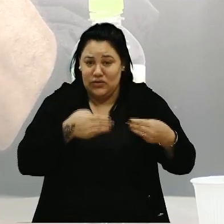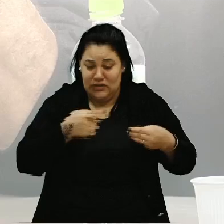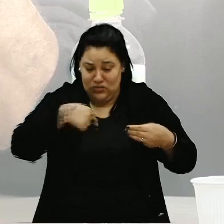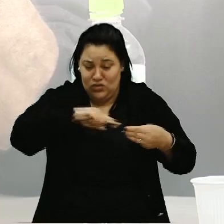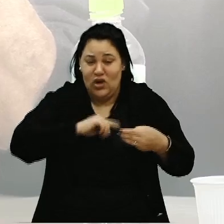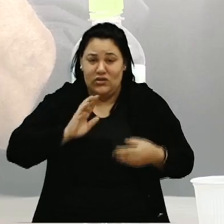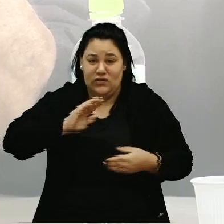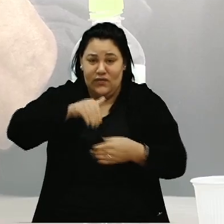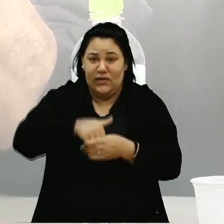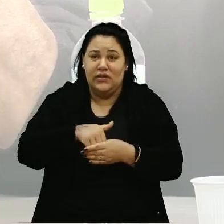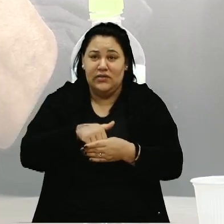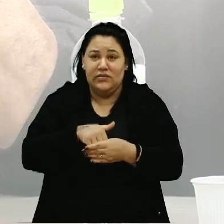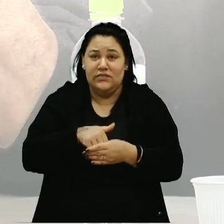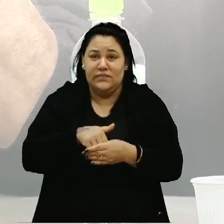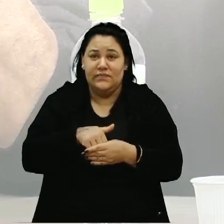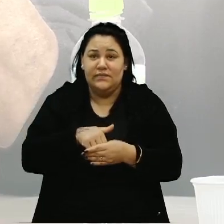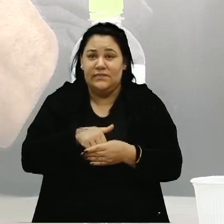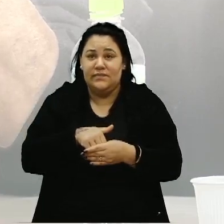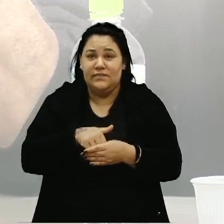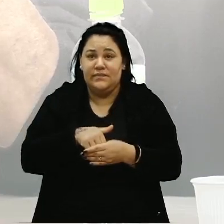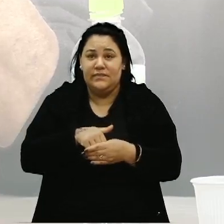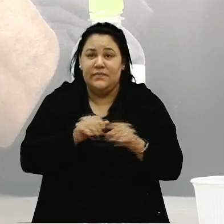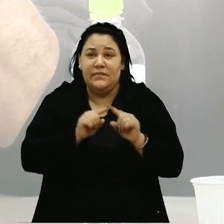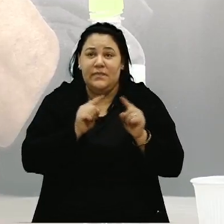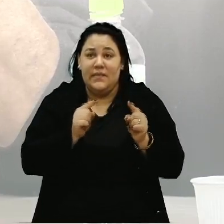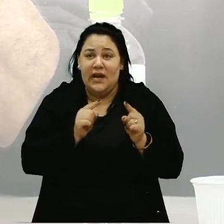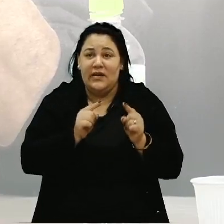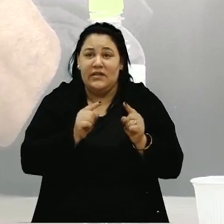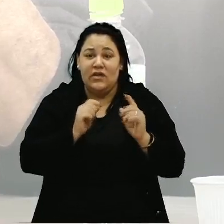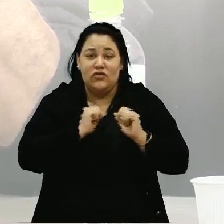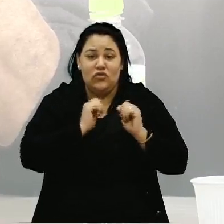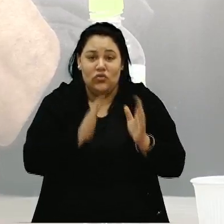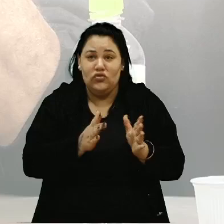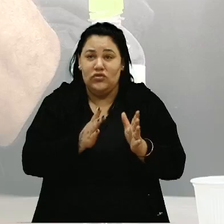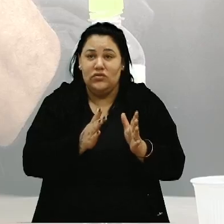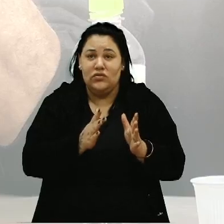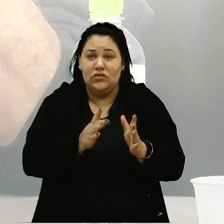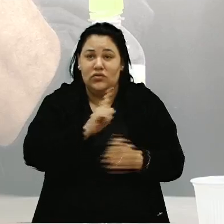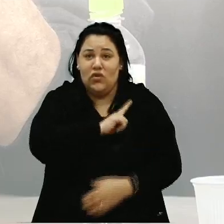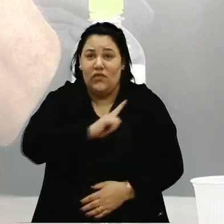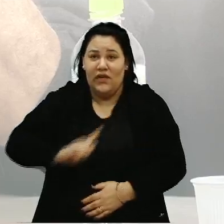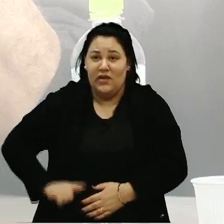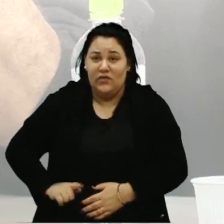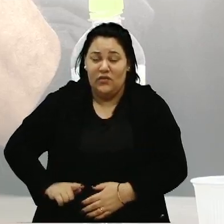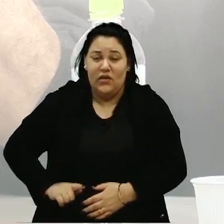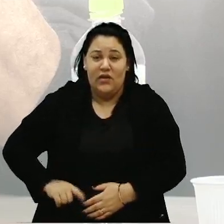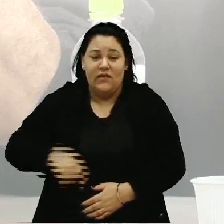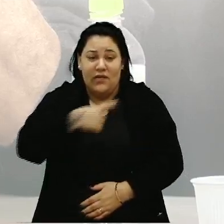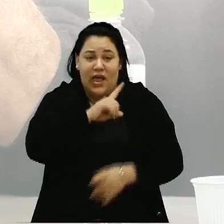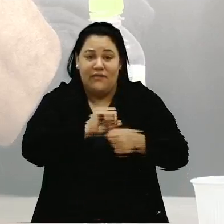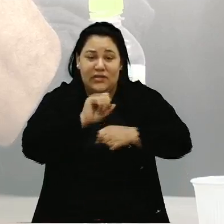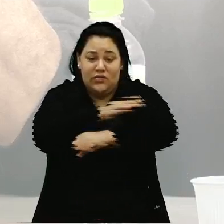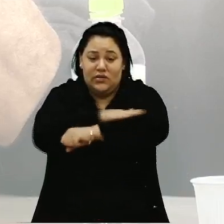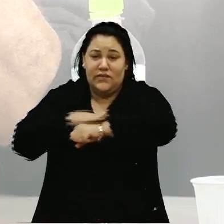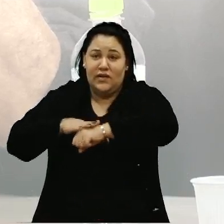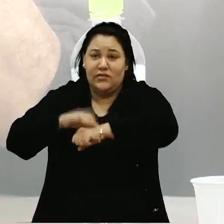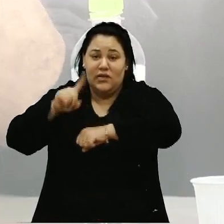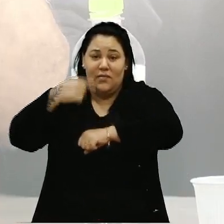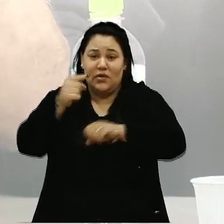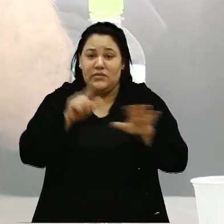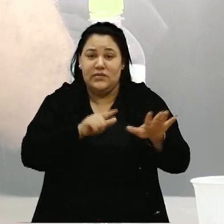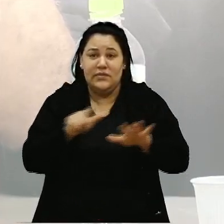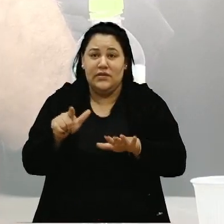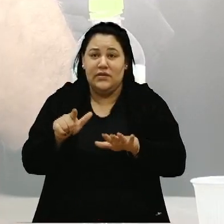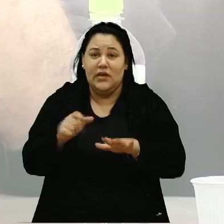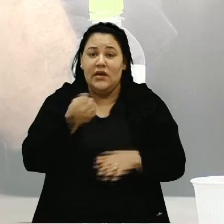estamos discutindo agora, mas a reação por parte do governo, que eles vão lá tampar os buracos e fazer o asfalto na próxima semana. Que